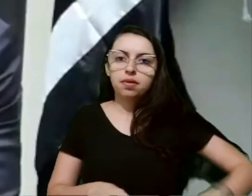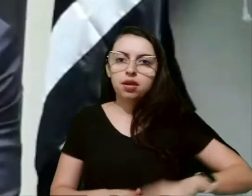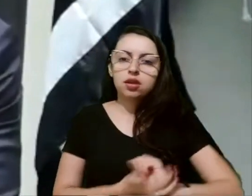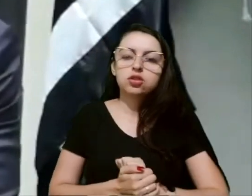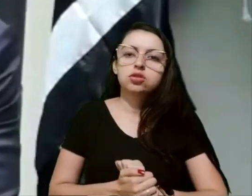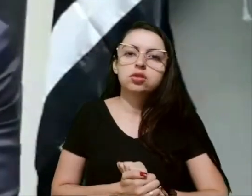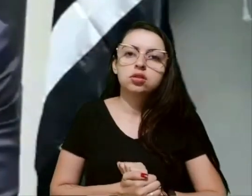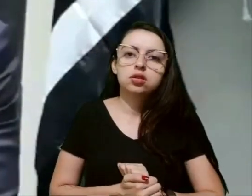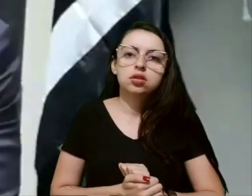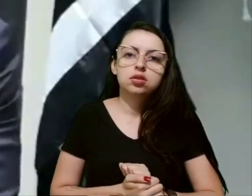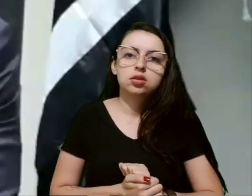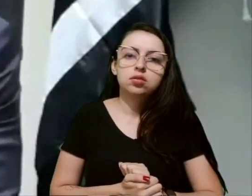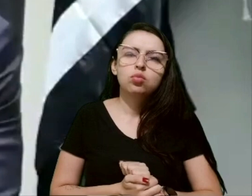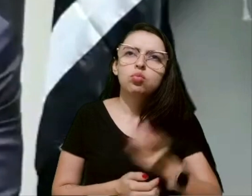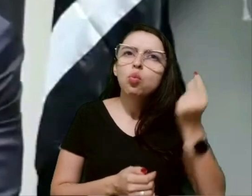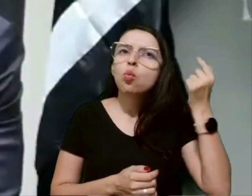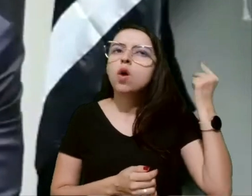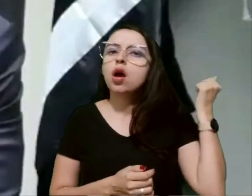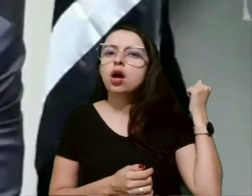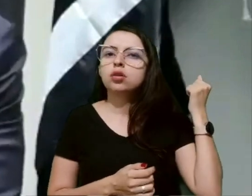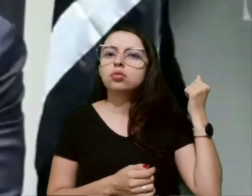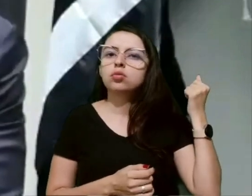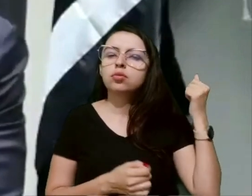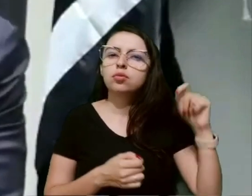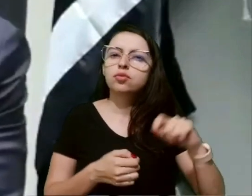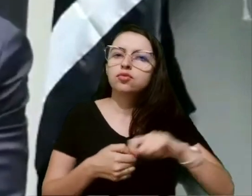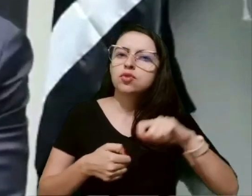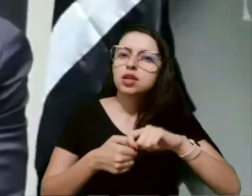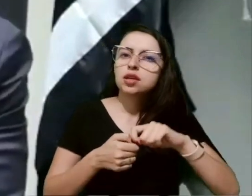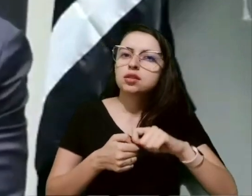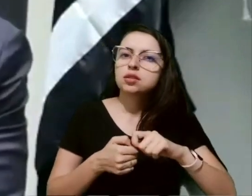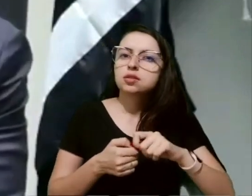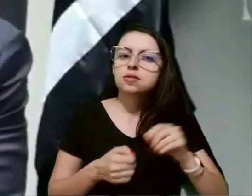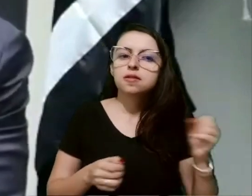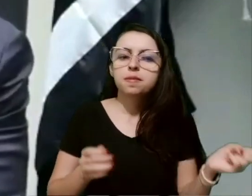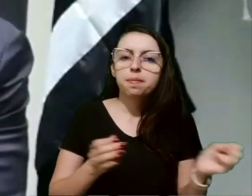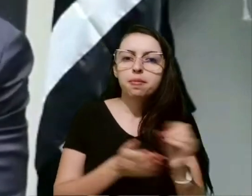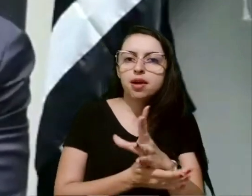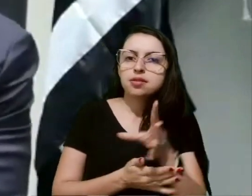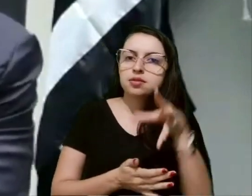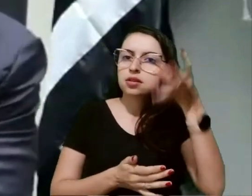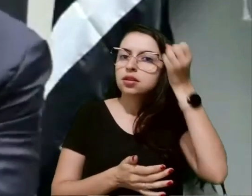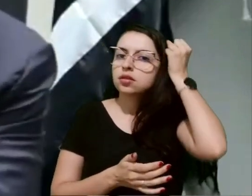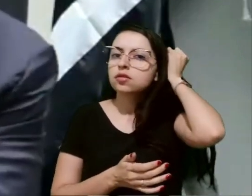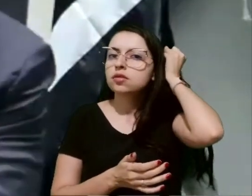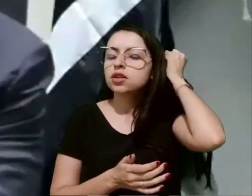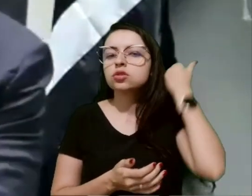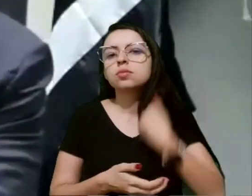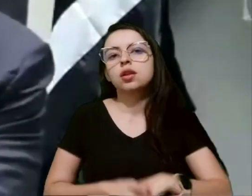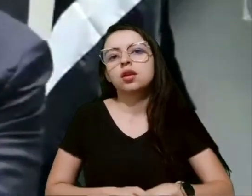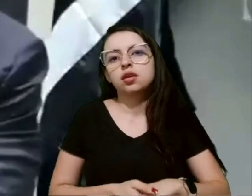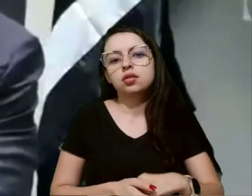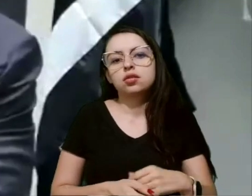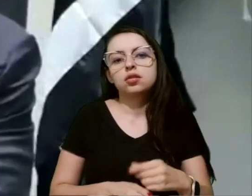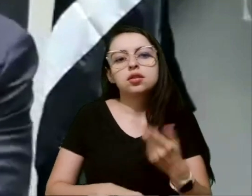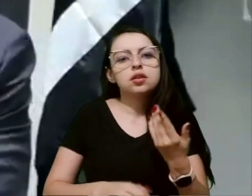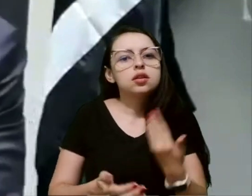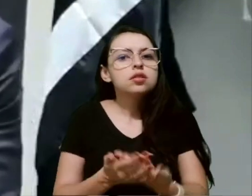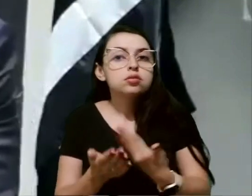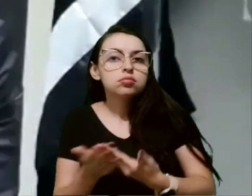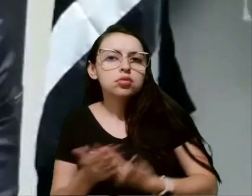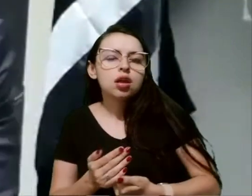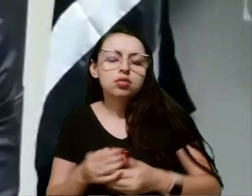e quando eu fiz ciência política, eu passei no vestibular e eu queria estudar o fenômeno da sociedade da forma mais ampla